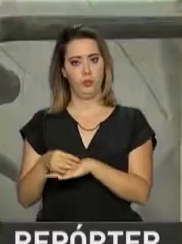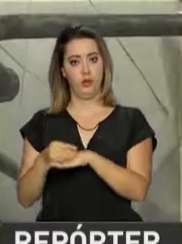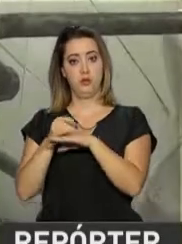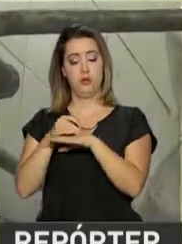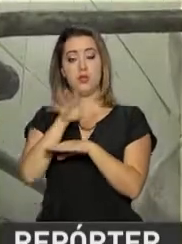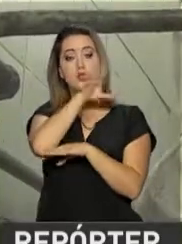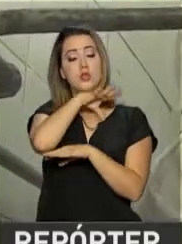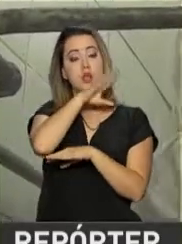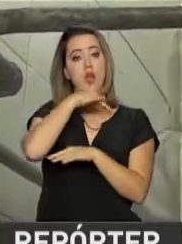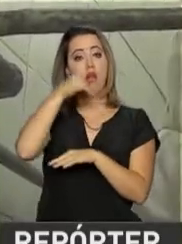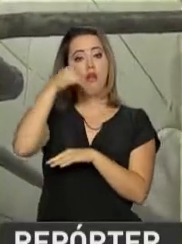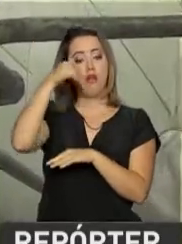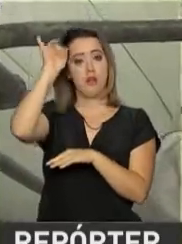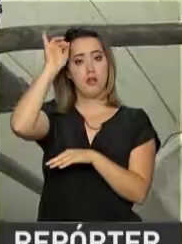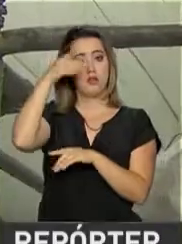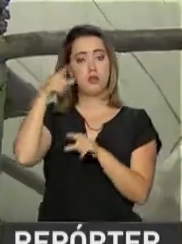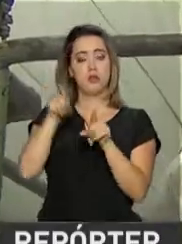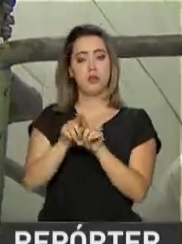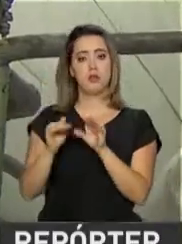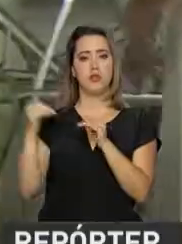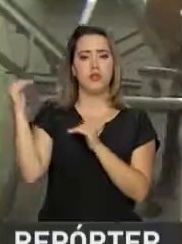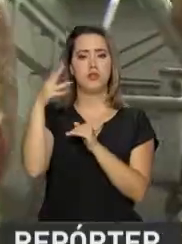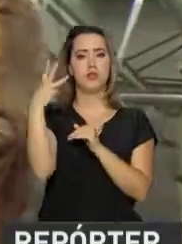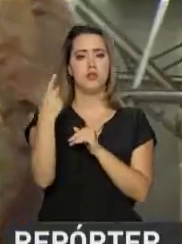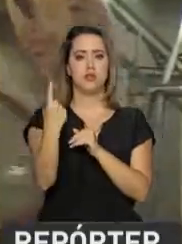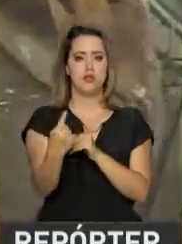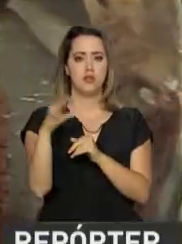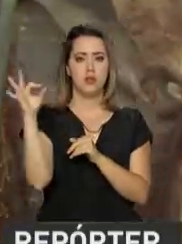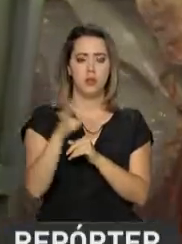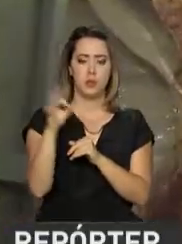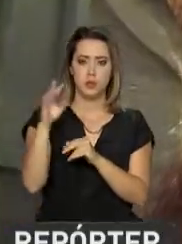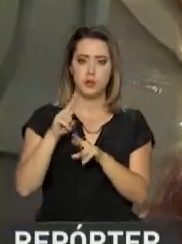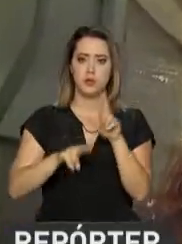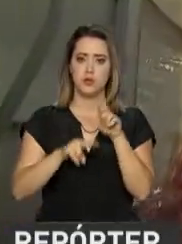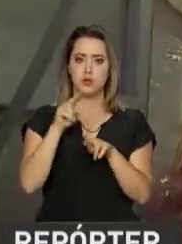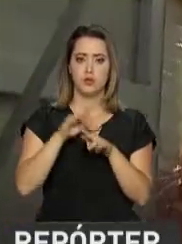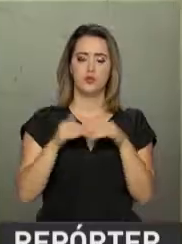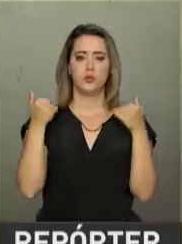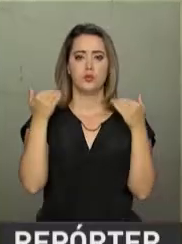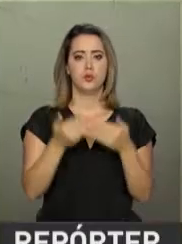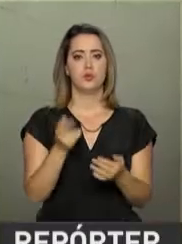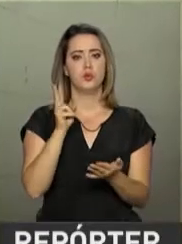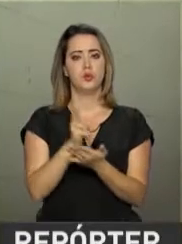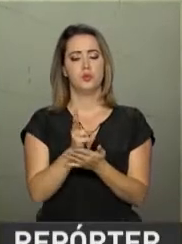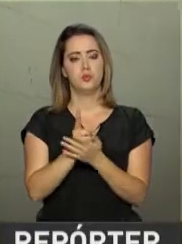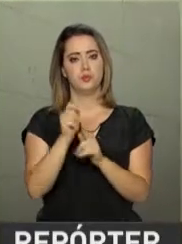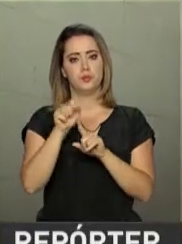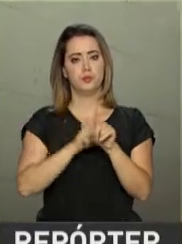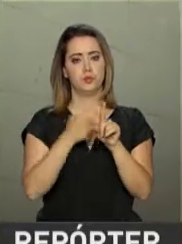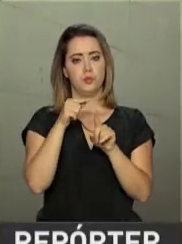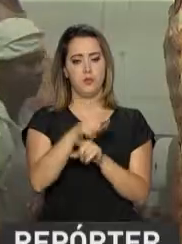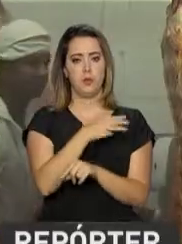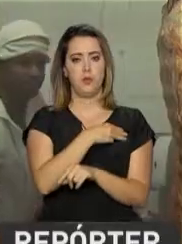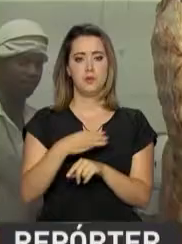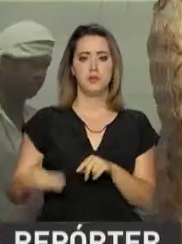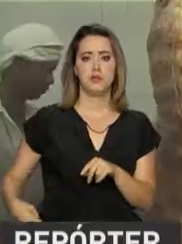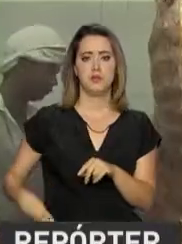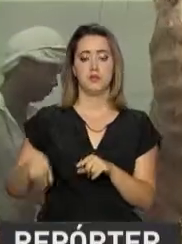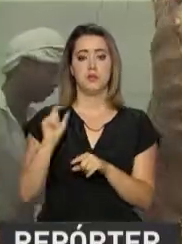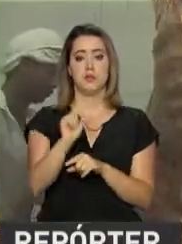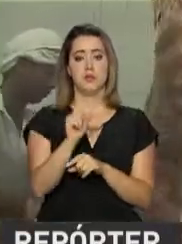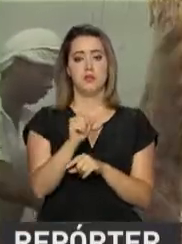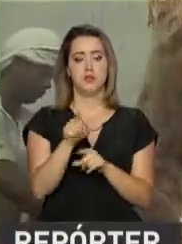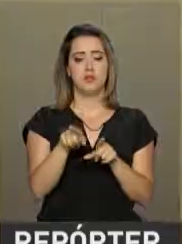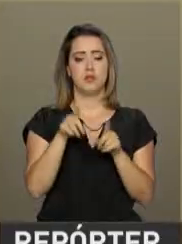brasileira cresceram 31 por cento em junho frente ao mesmo mês do ano passado segundo o ministério da agricultura o